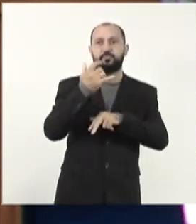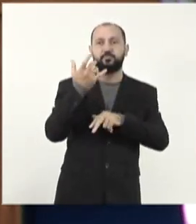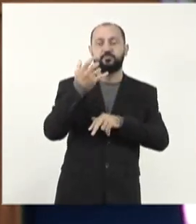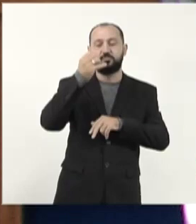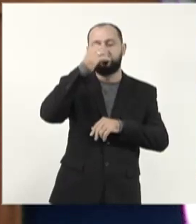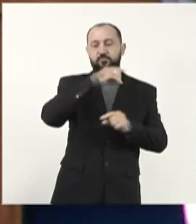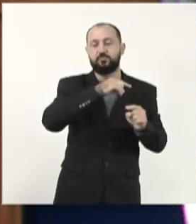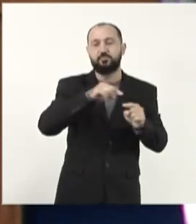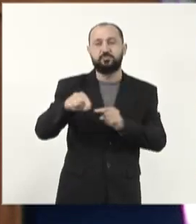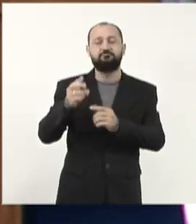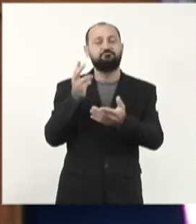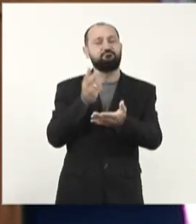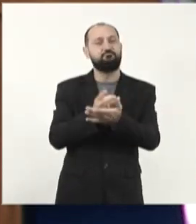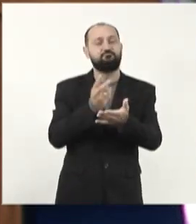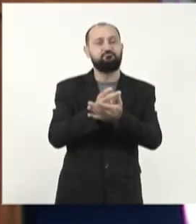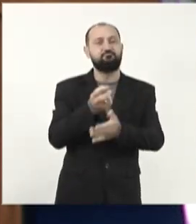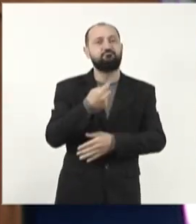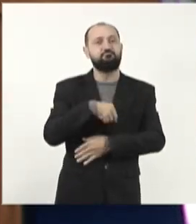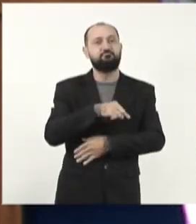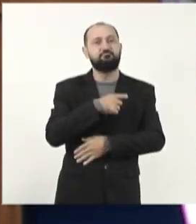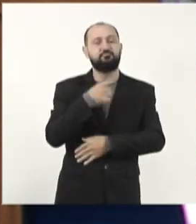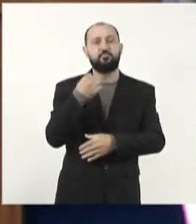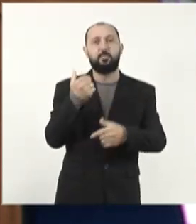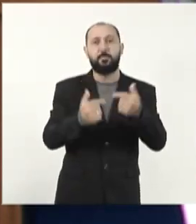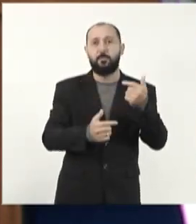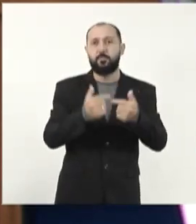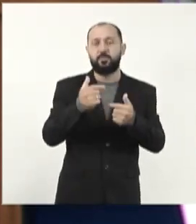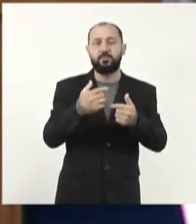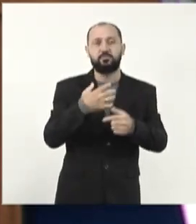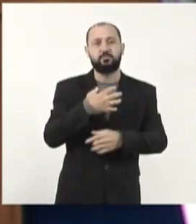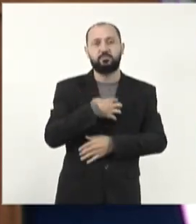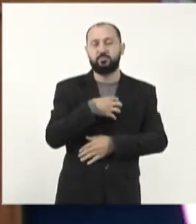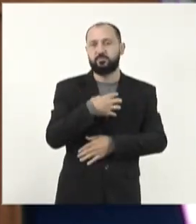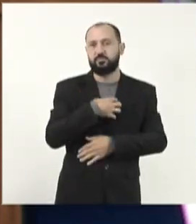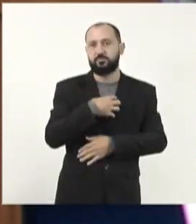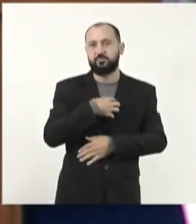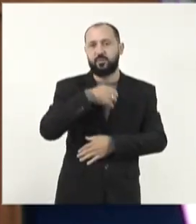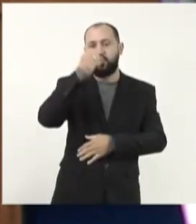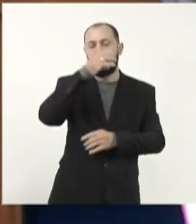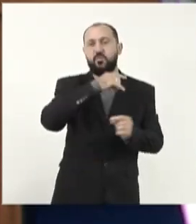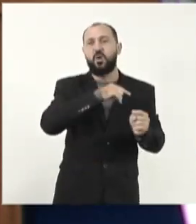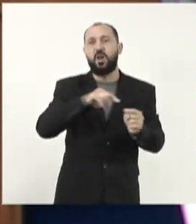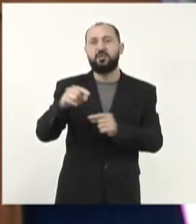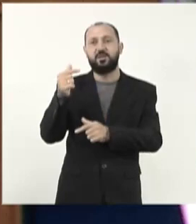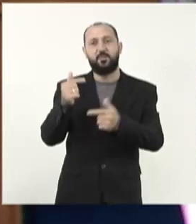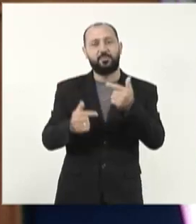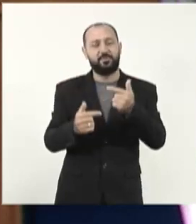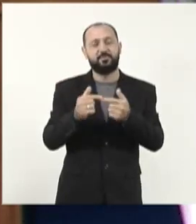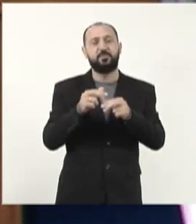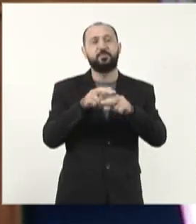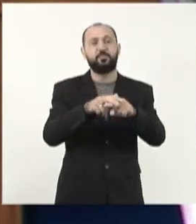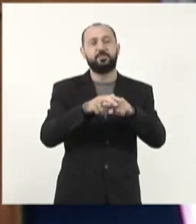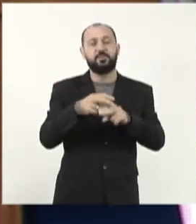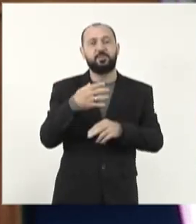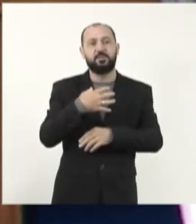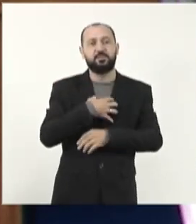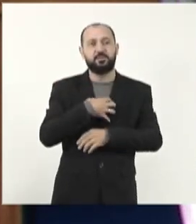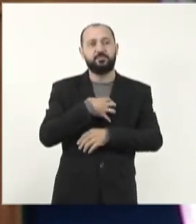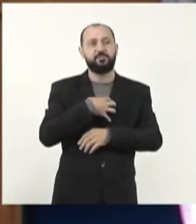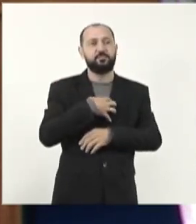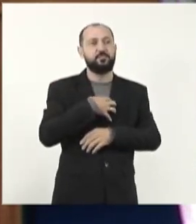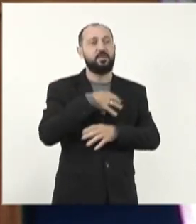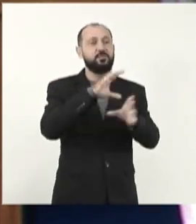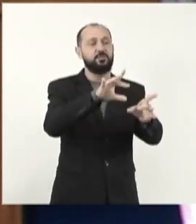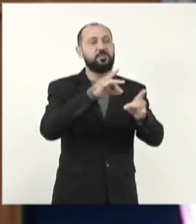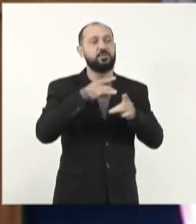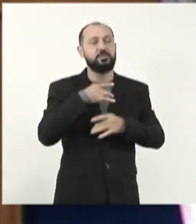todo momento. E todas nós que estamos na política, em algum momento, nós sofremos violência política. Por isso, quando uma mulher sofre violência, a gente sente a